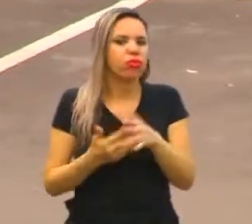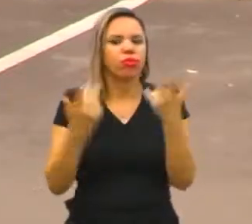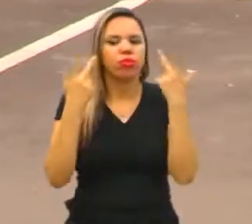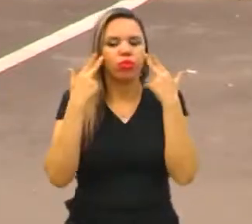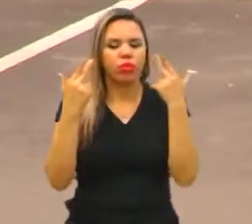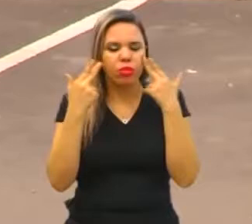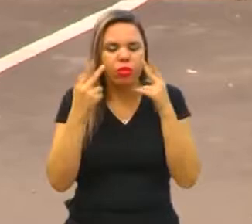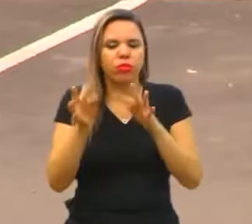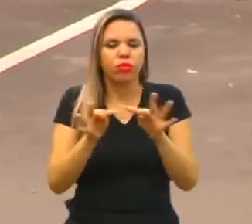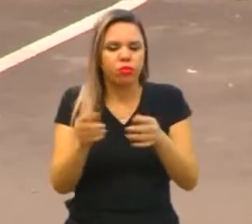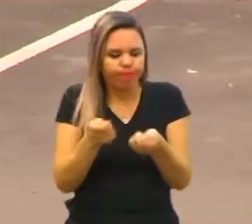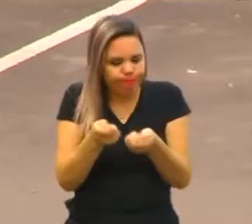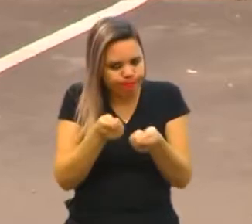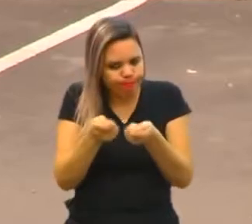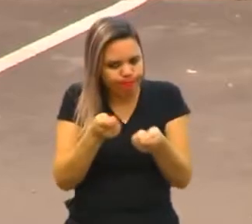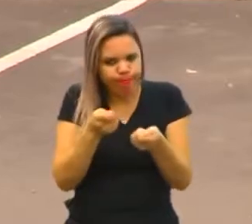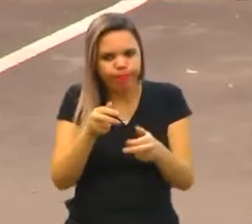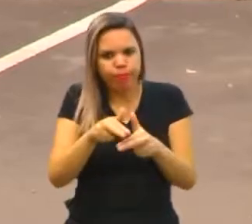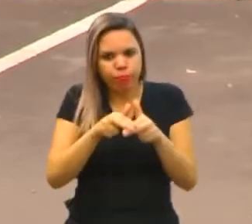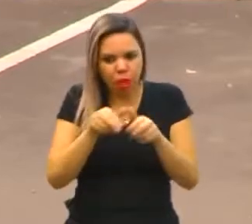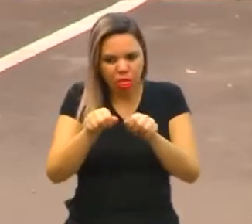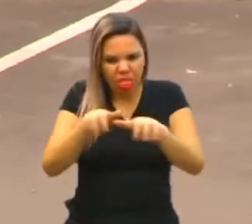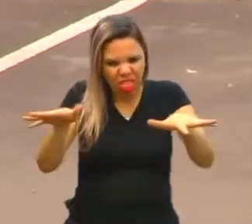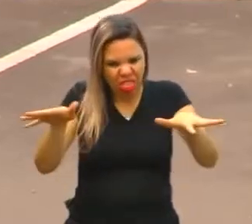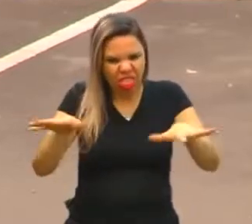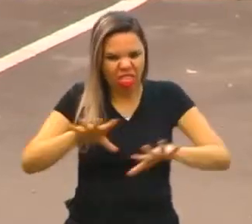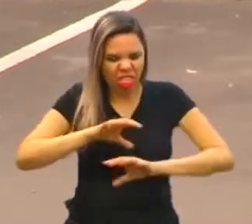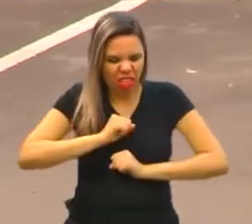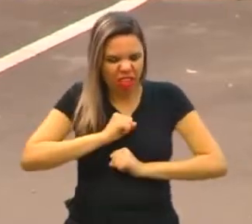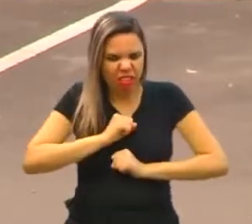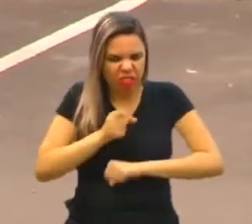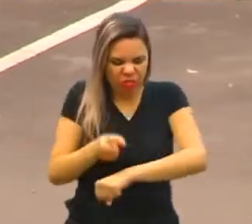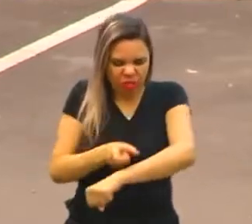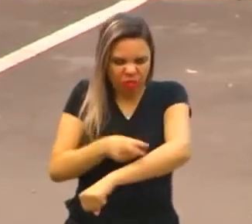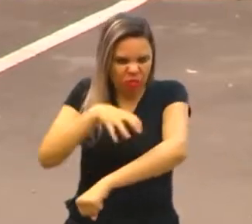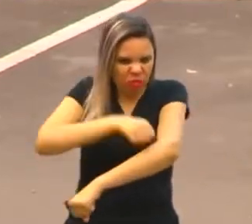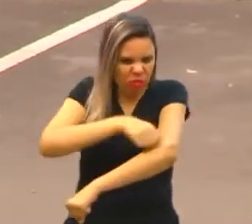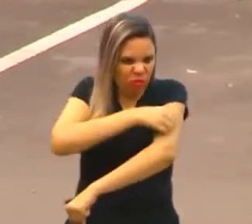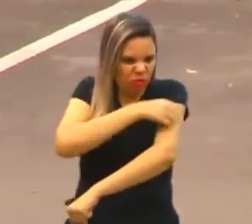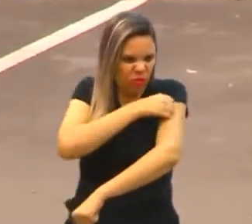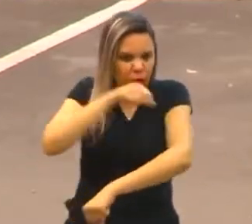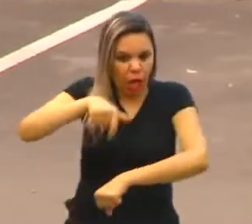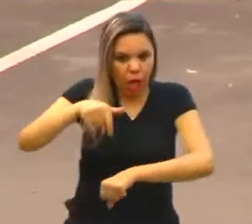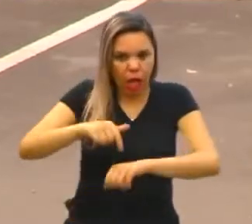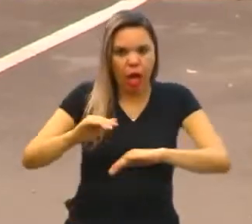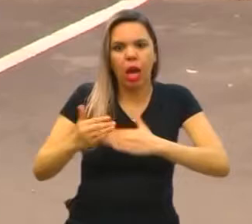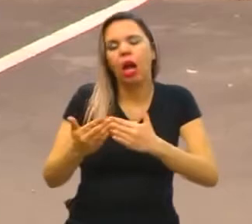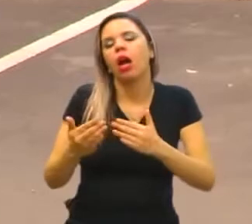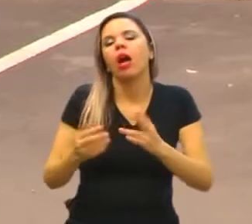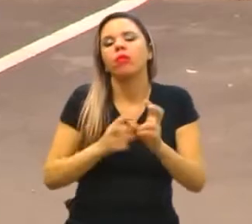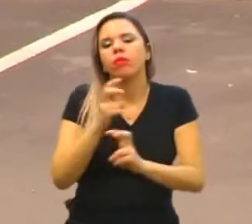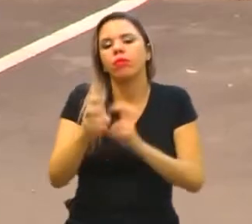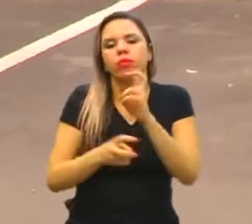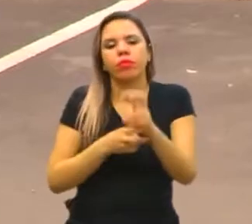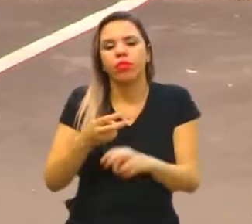o prazo para normalizar a situação que envolve a infestação de carrapatos aqui no Parque das Águas, uma vez